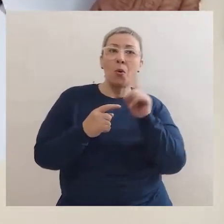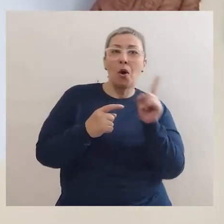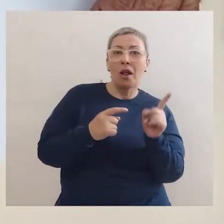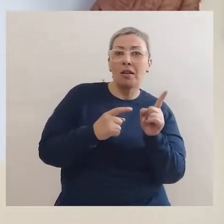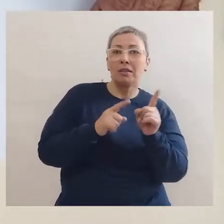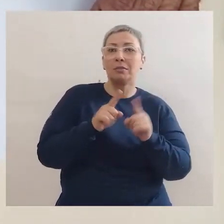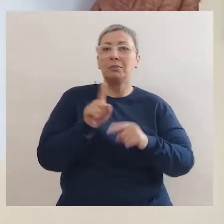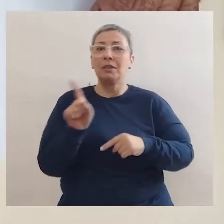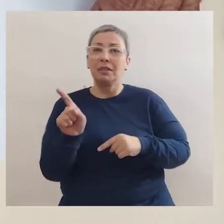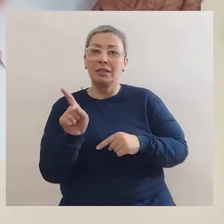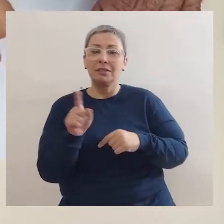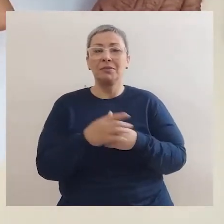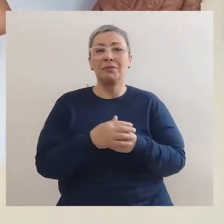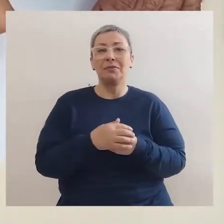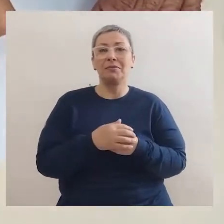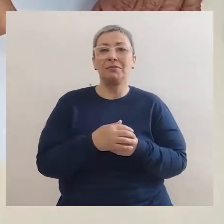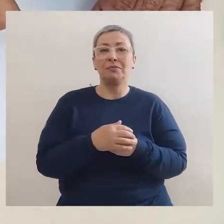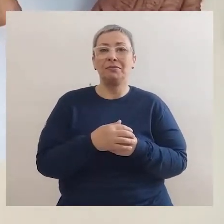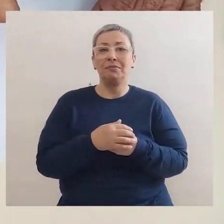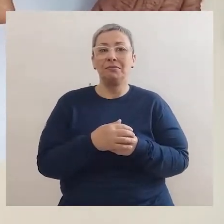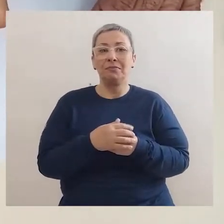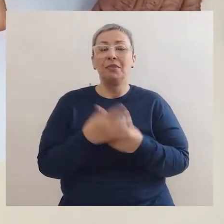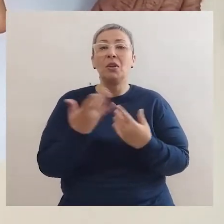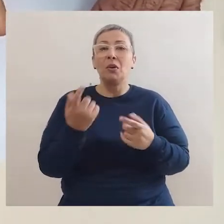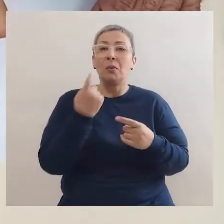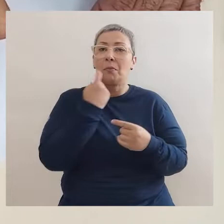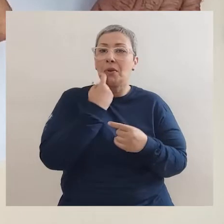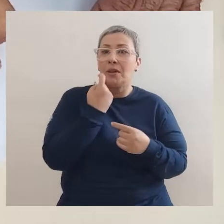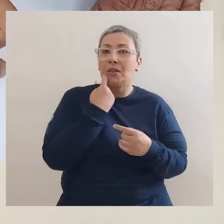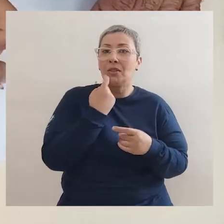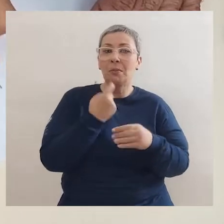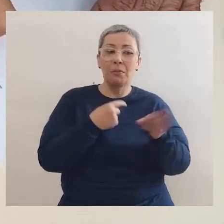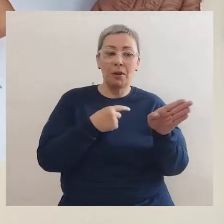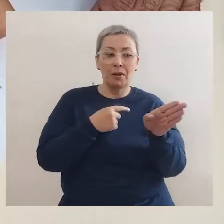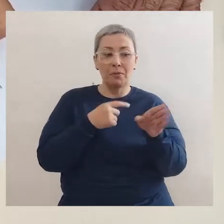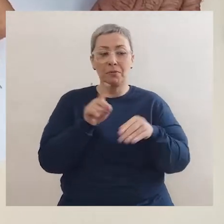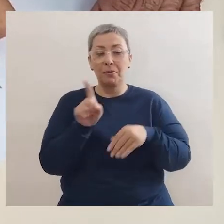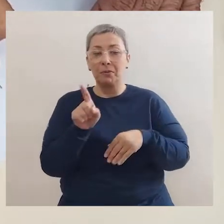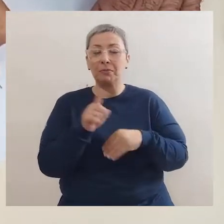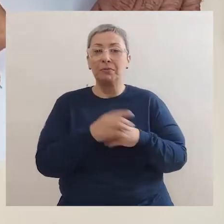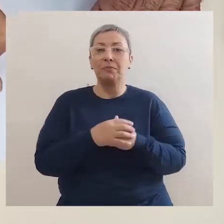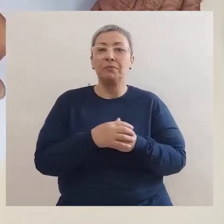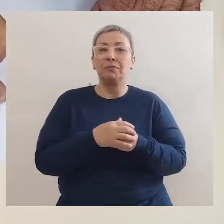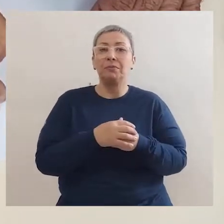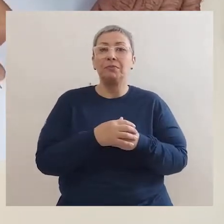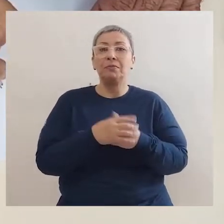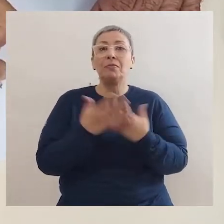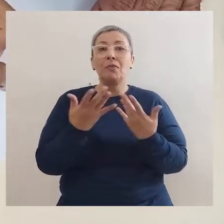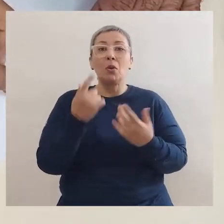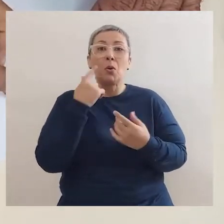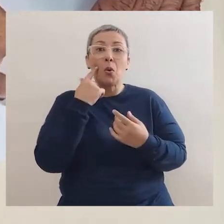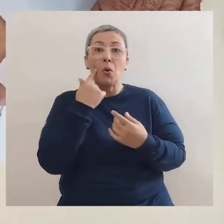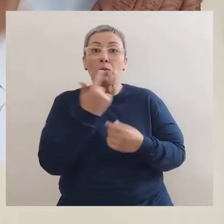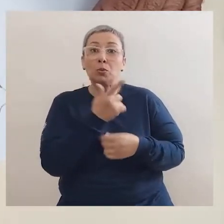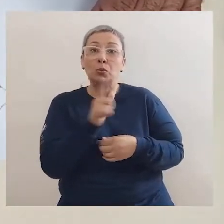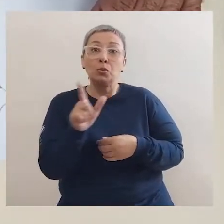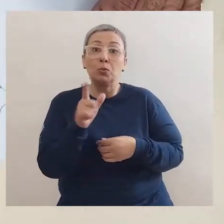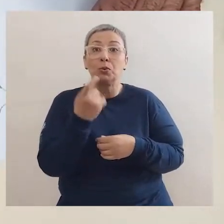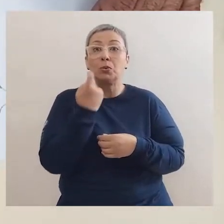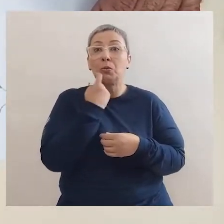Faço um outro peixinho, para que lado que eu faço? Faço outro peixinho para cá, né? Eu vou